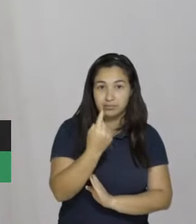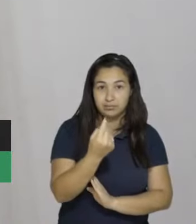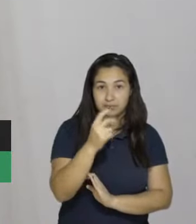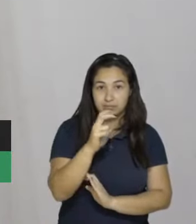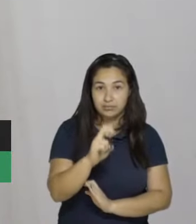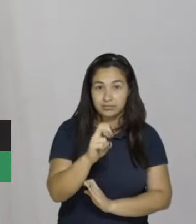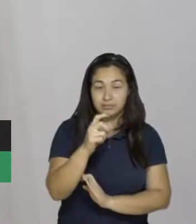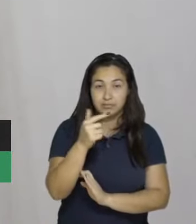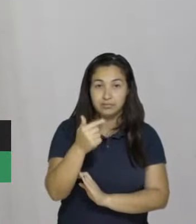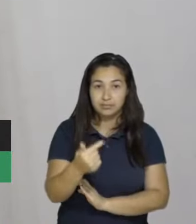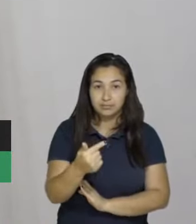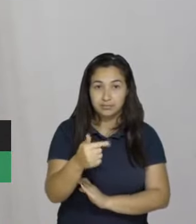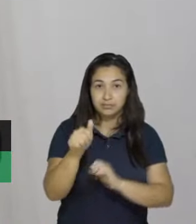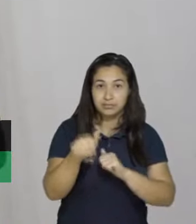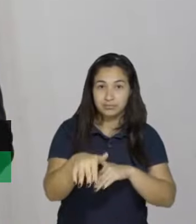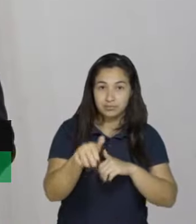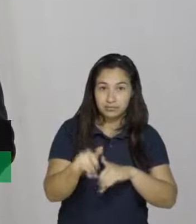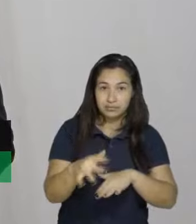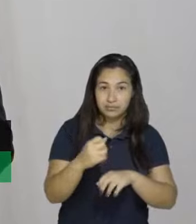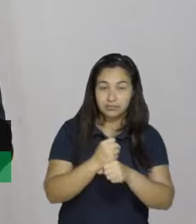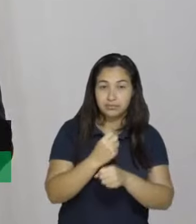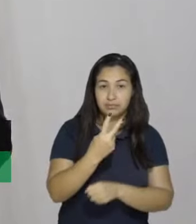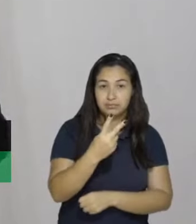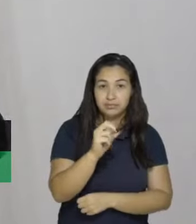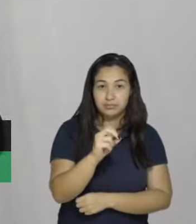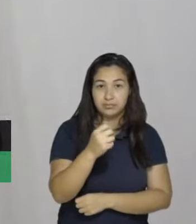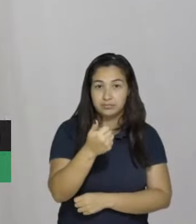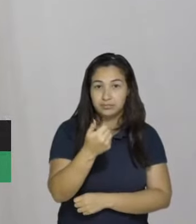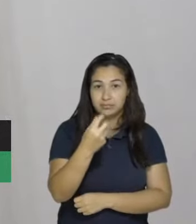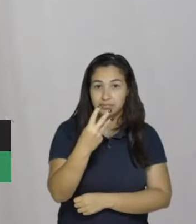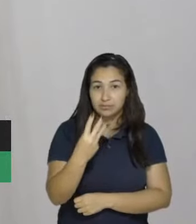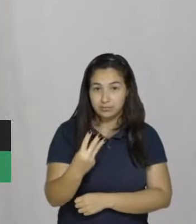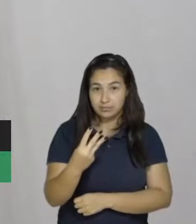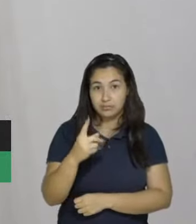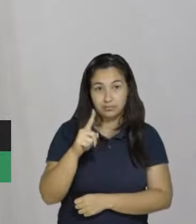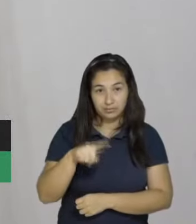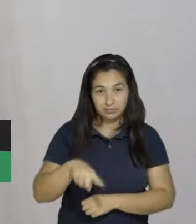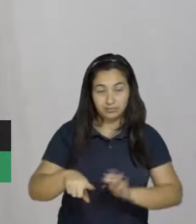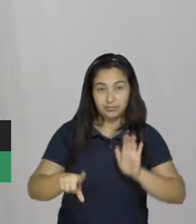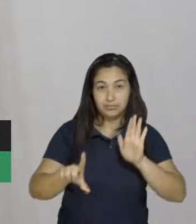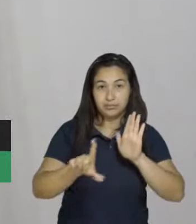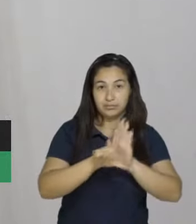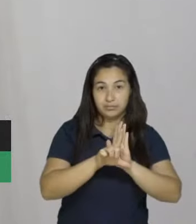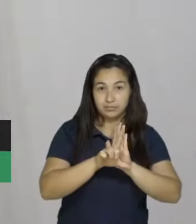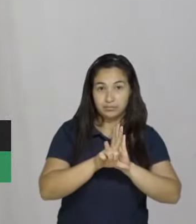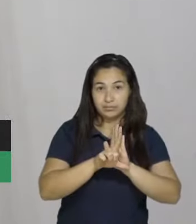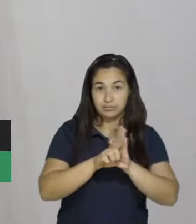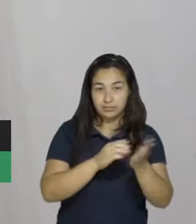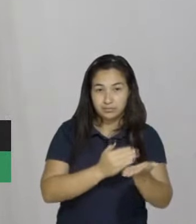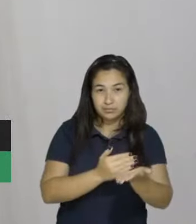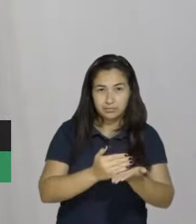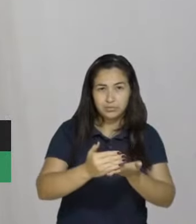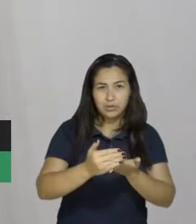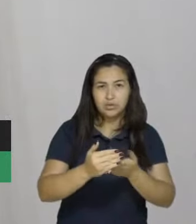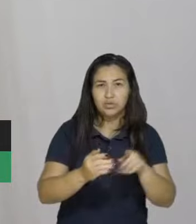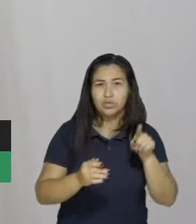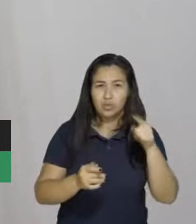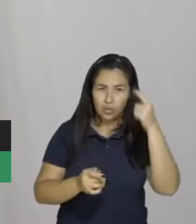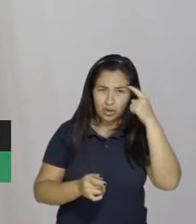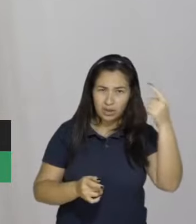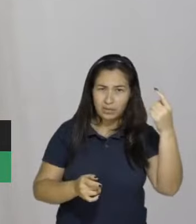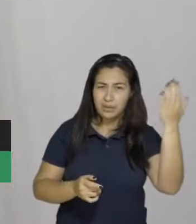16.157, de novembro de 2013, que foi uma lei que nasceu depois daquele caso da Boate